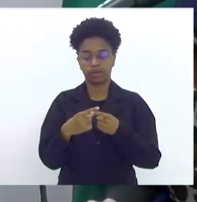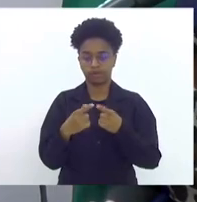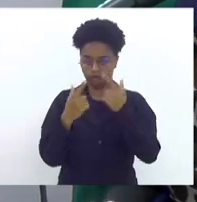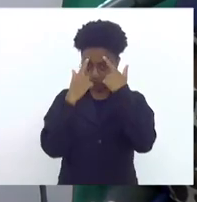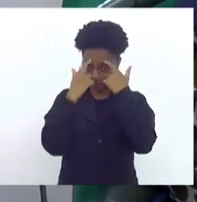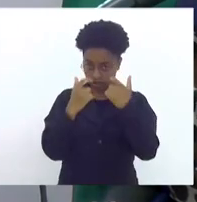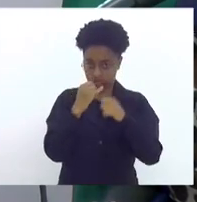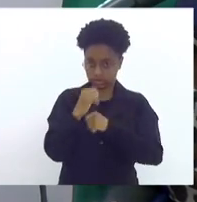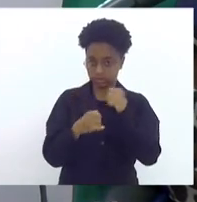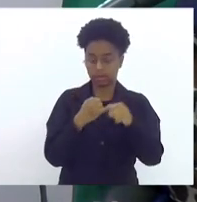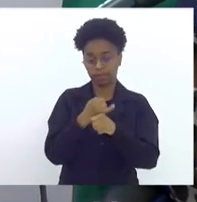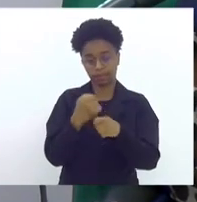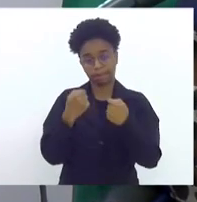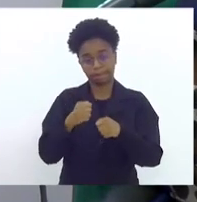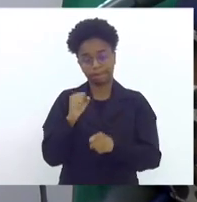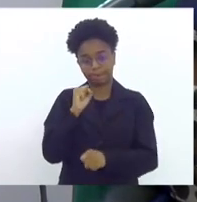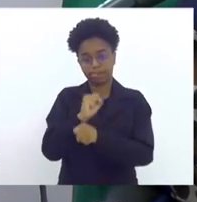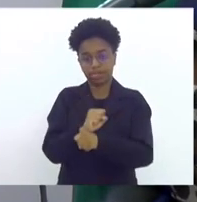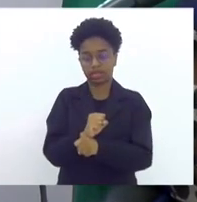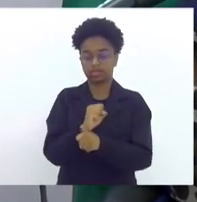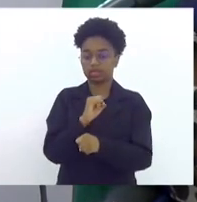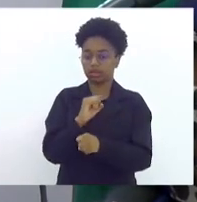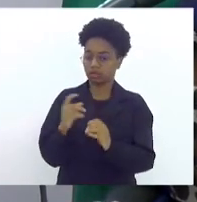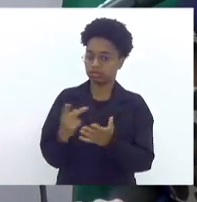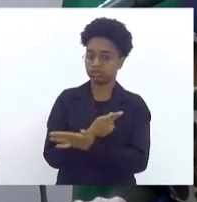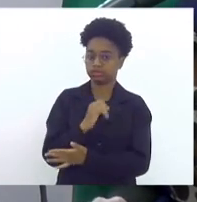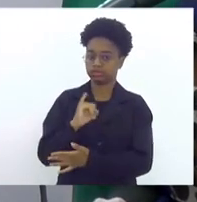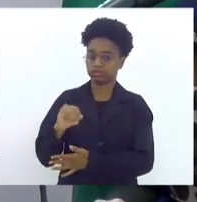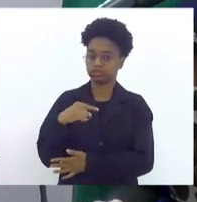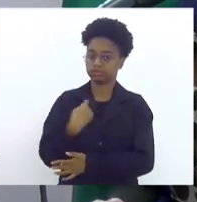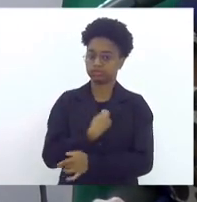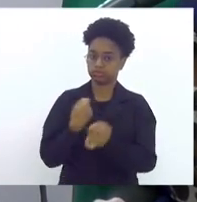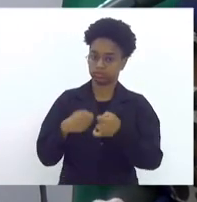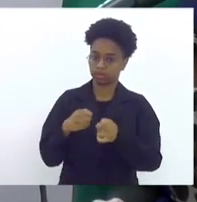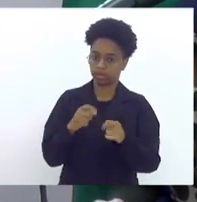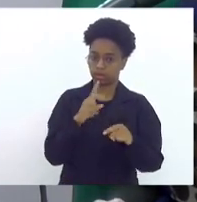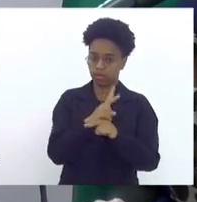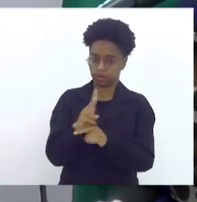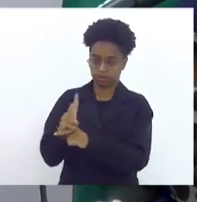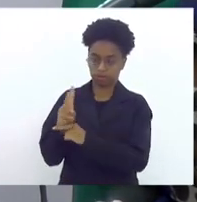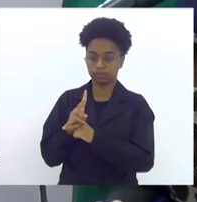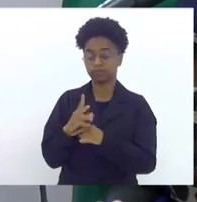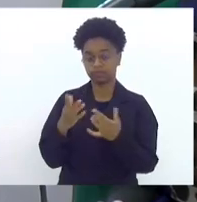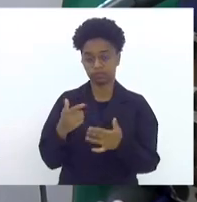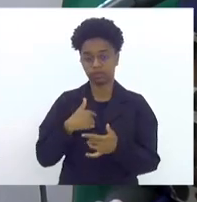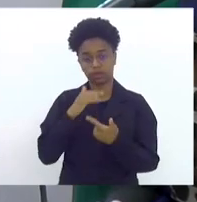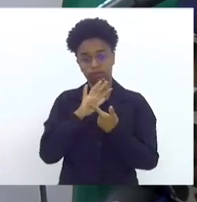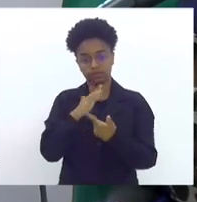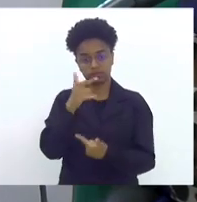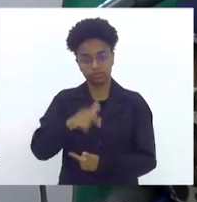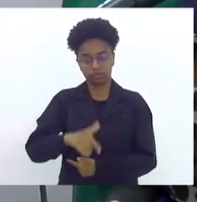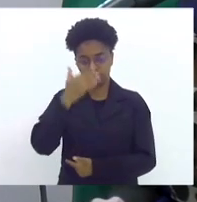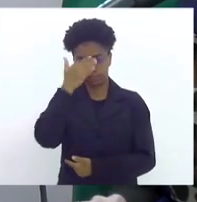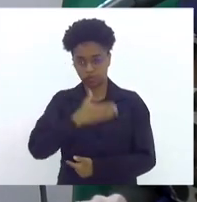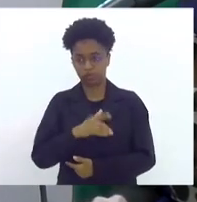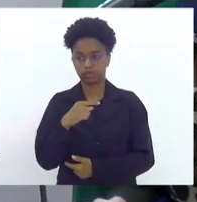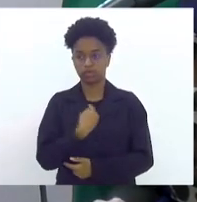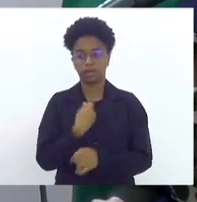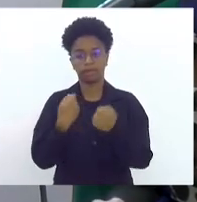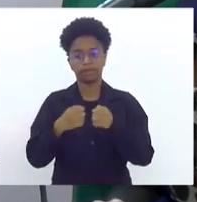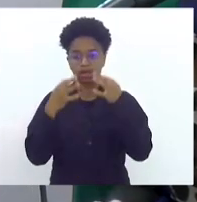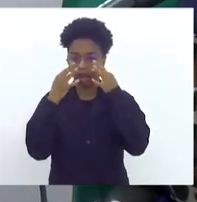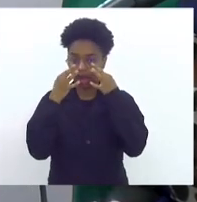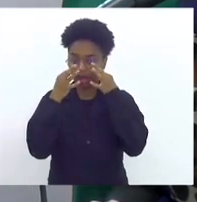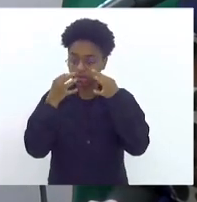a gente tem que parar de se atacar se a gente quer se proteger e agora eu trouxe mais uma prova dessa vez bem grande assim para a gente se alertar falar